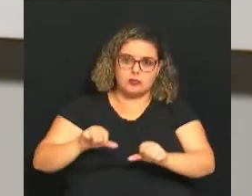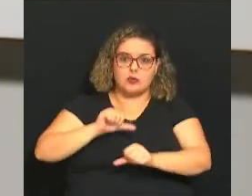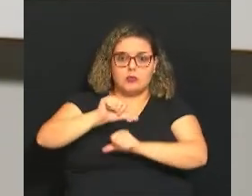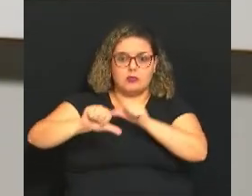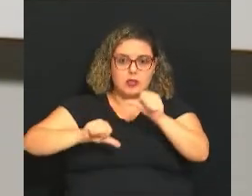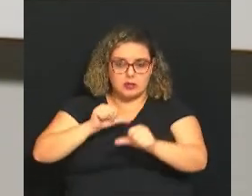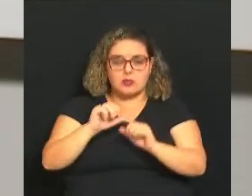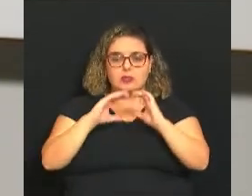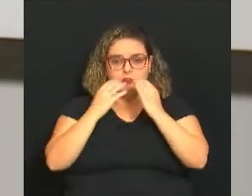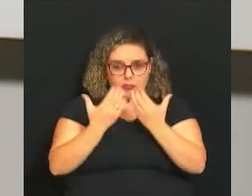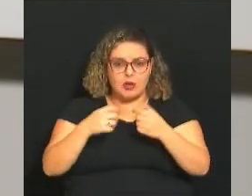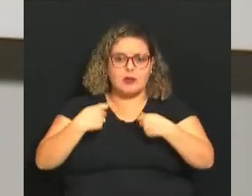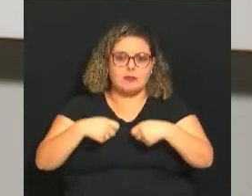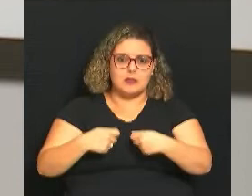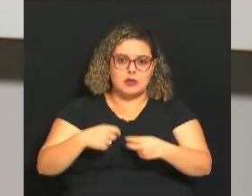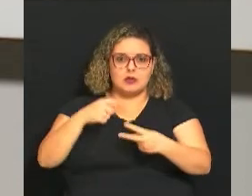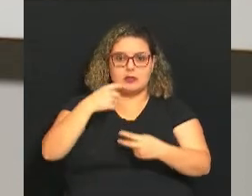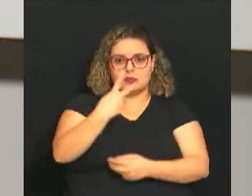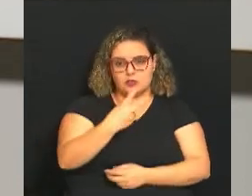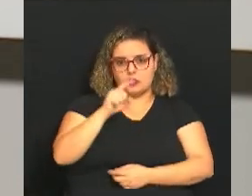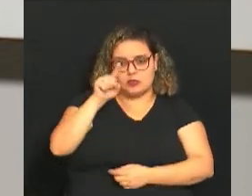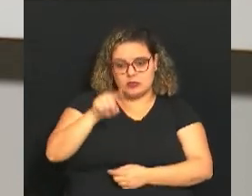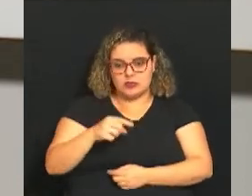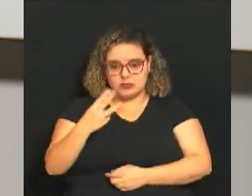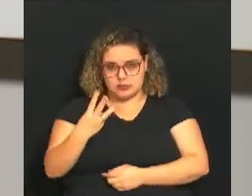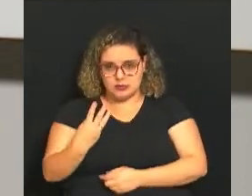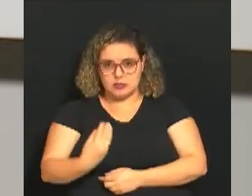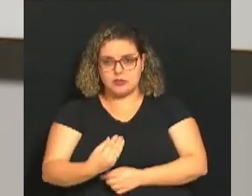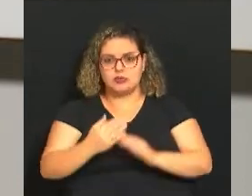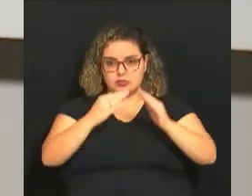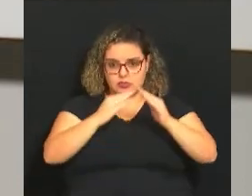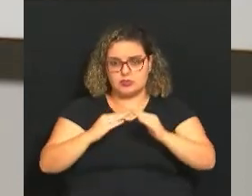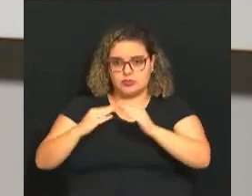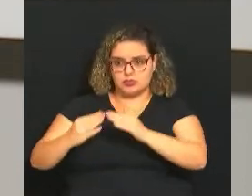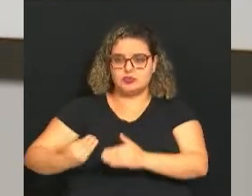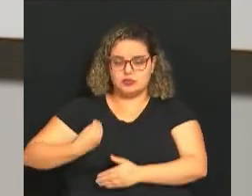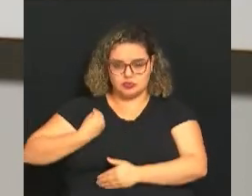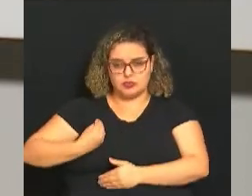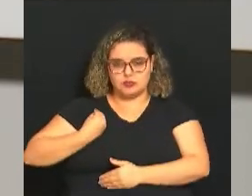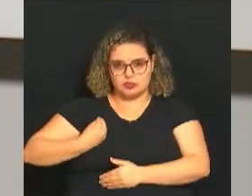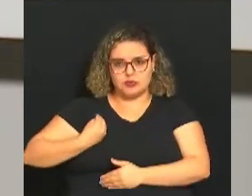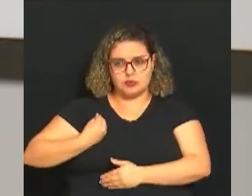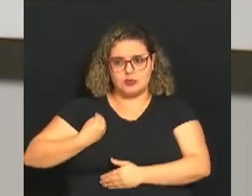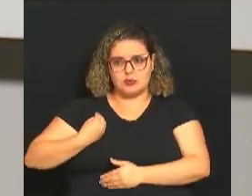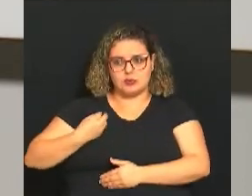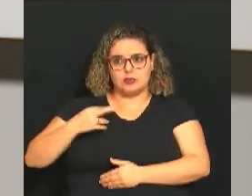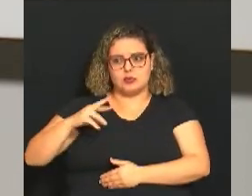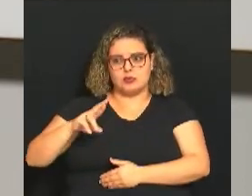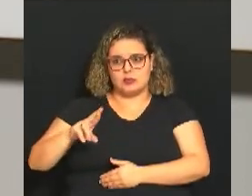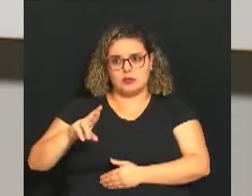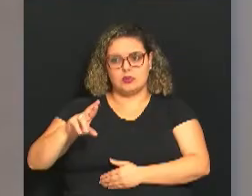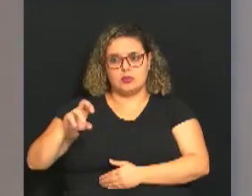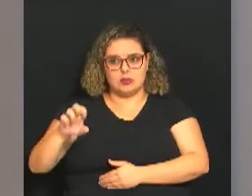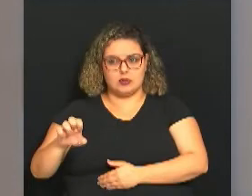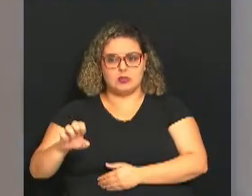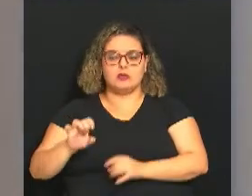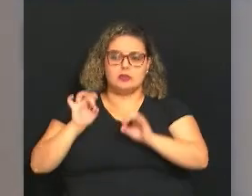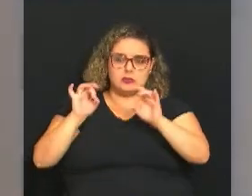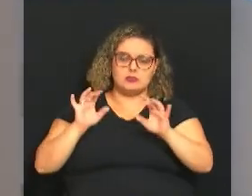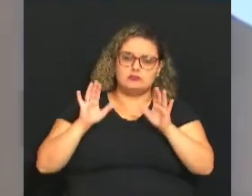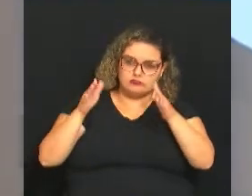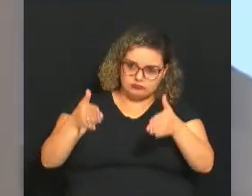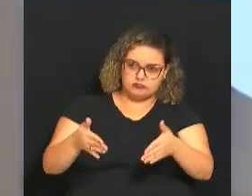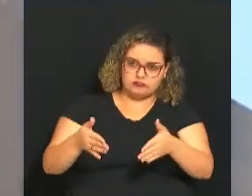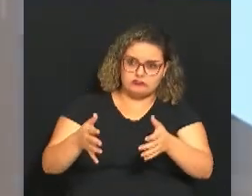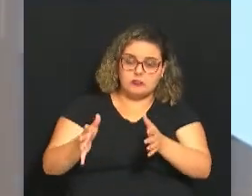E precisa ter 2/3 de moradores. Então, aí ela é uma assembleia só, extraordinária, específica só para isso. A pandemia